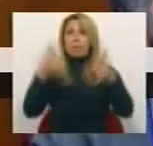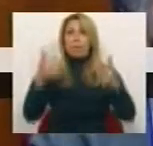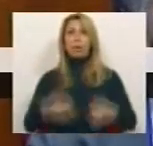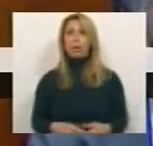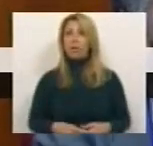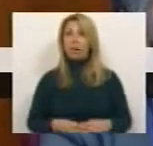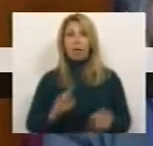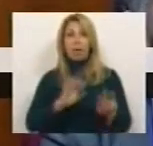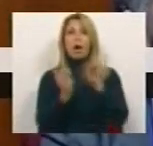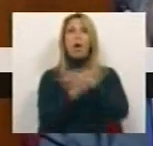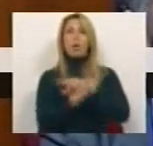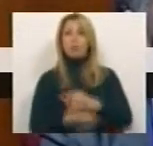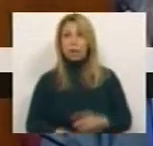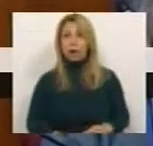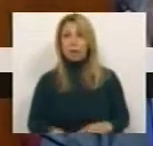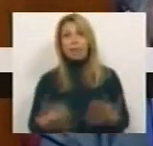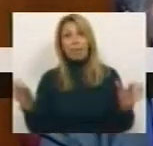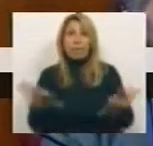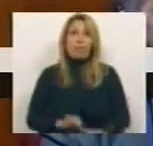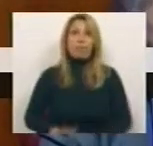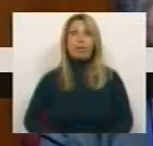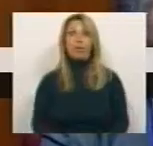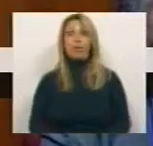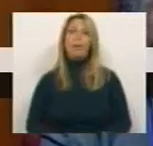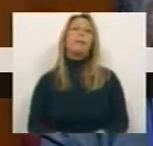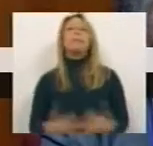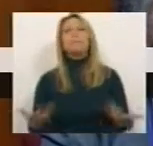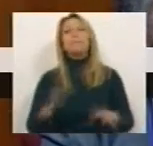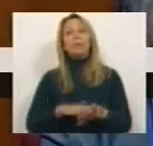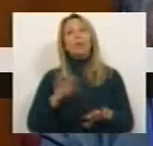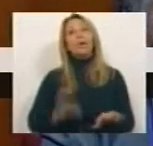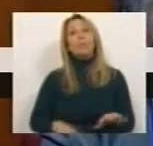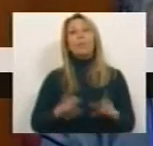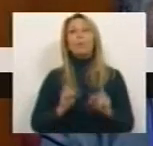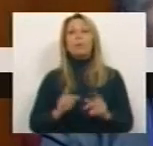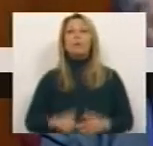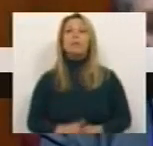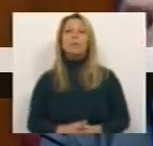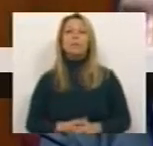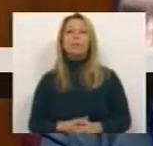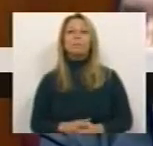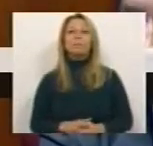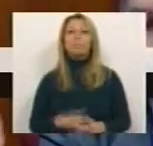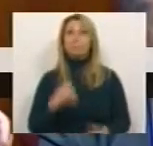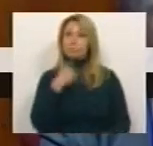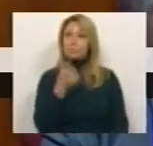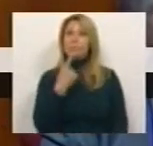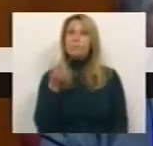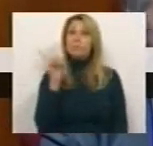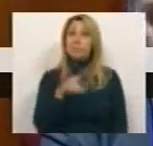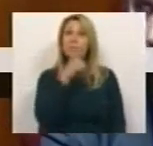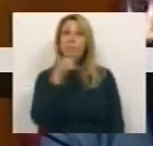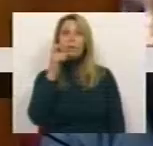muito pelo antes, pelo contrário, vamos ter uma pioria. E por isso reafirmo o nosso compromisso,